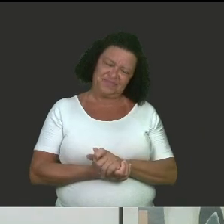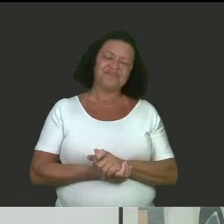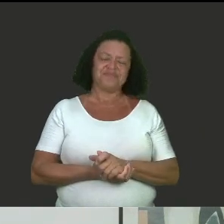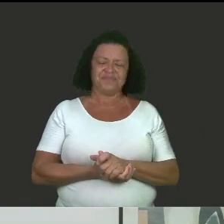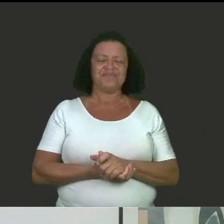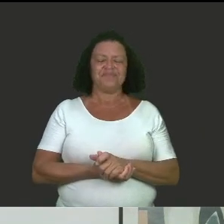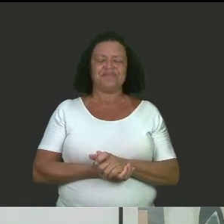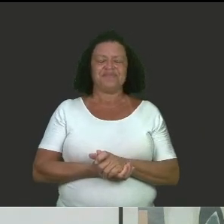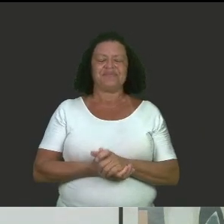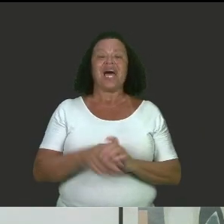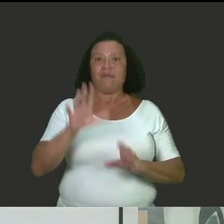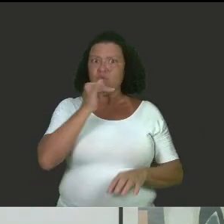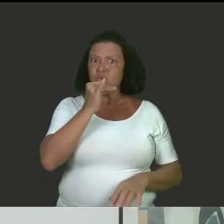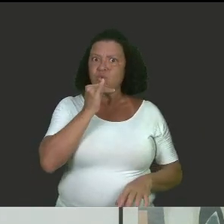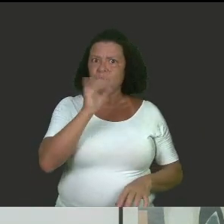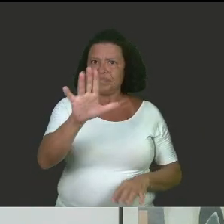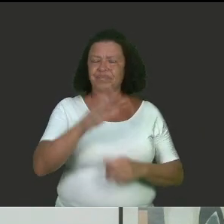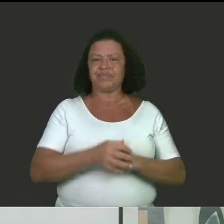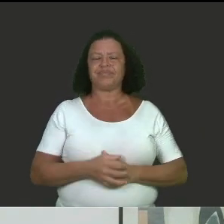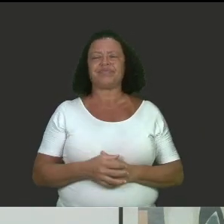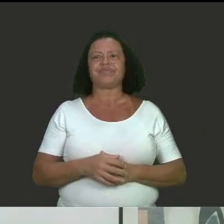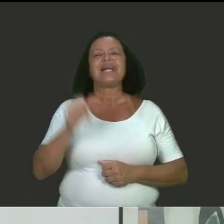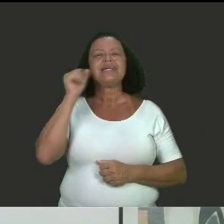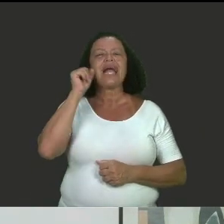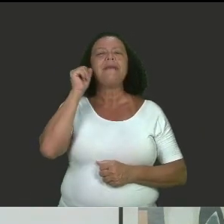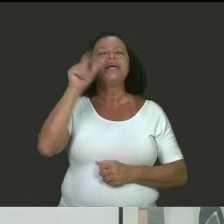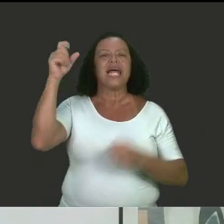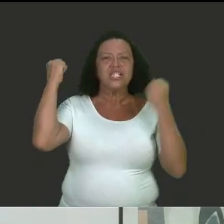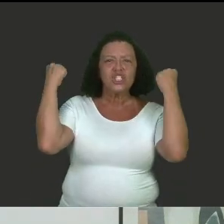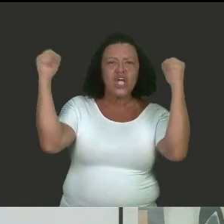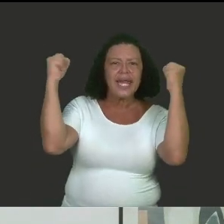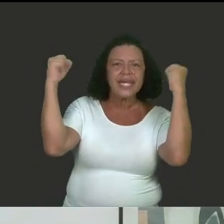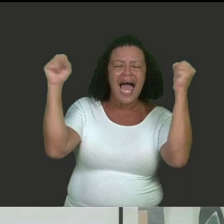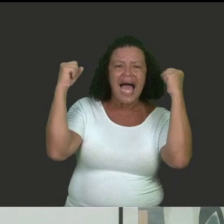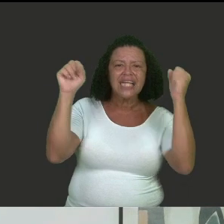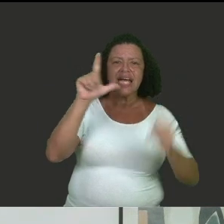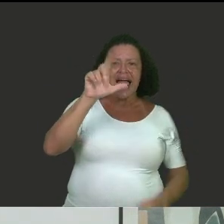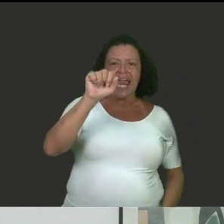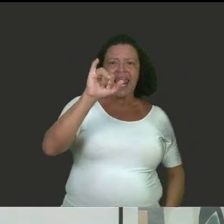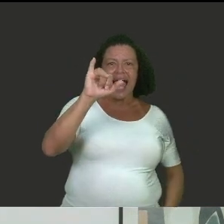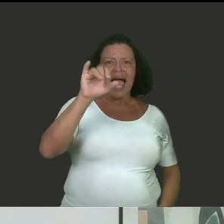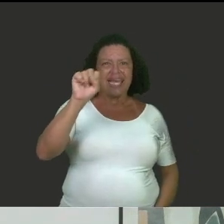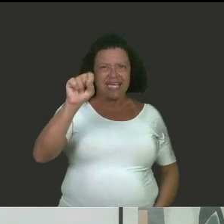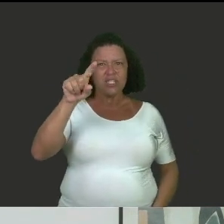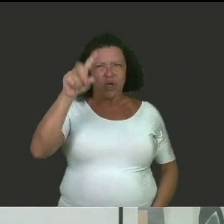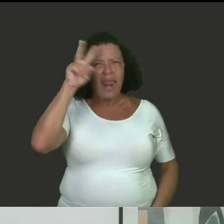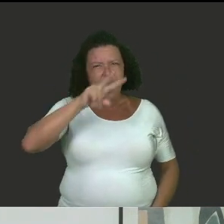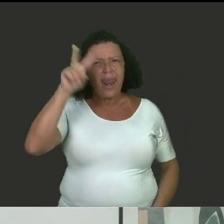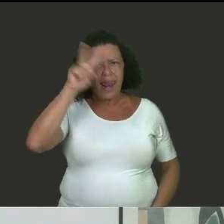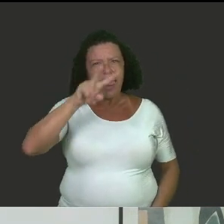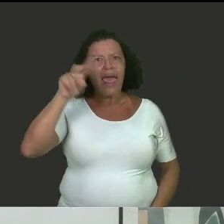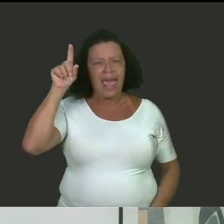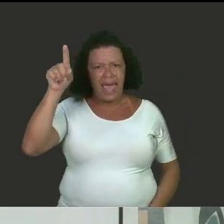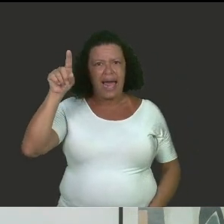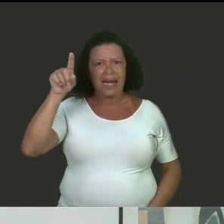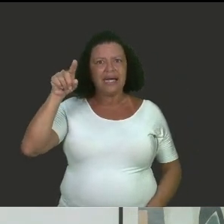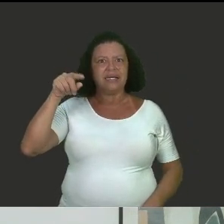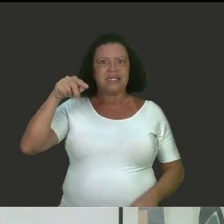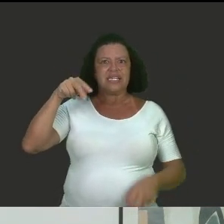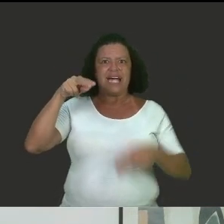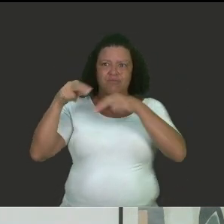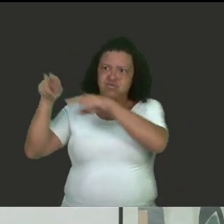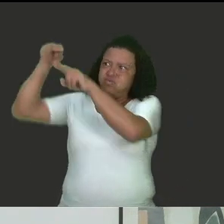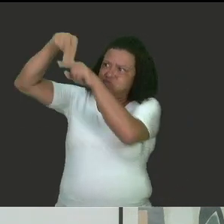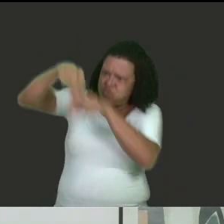Vou dar um exemplo aqui, aquela ginasta, Laís de Souza, ela sofreu um acidente de esqui e aí ela